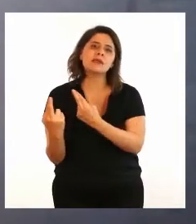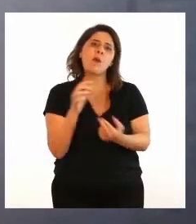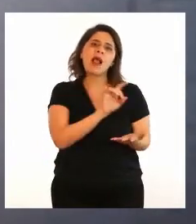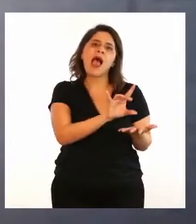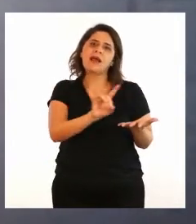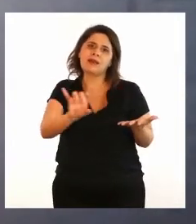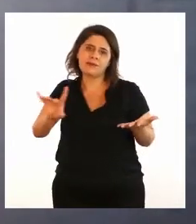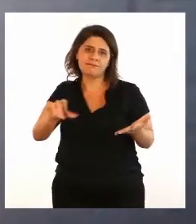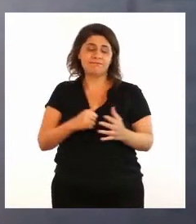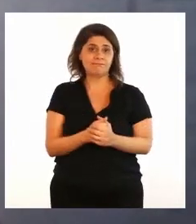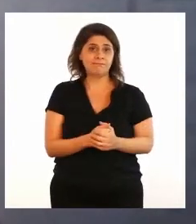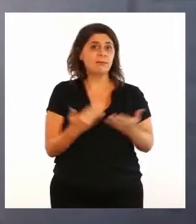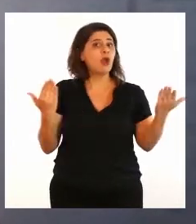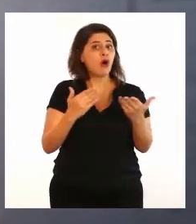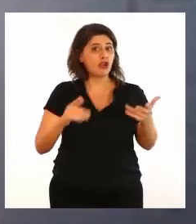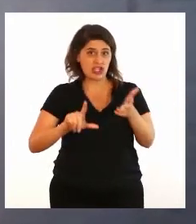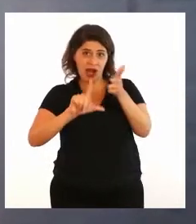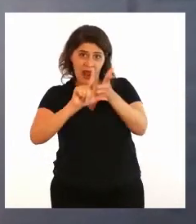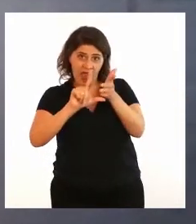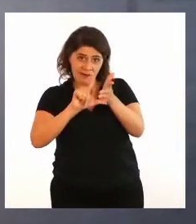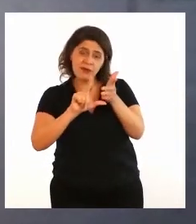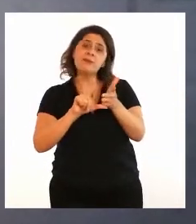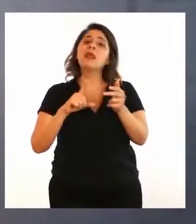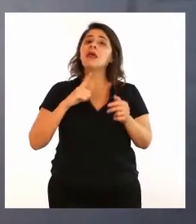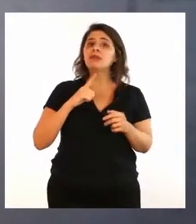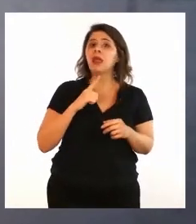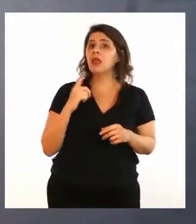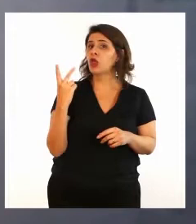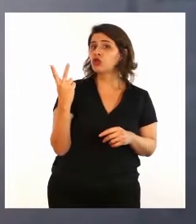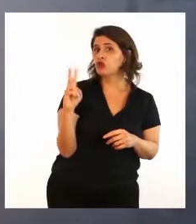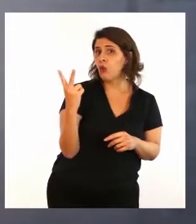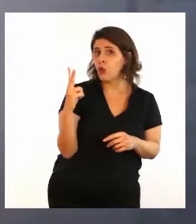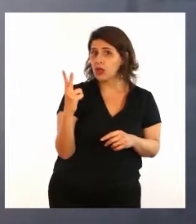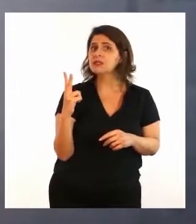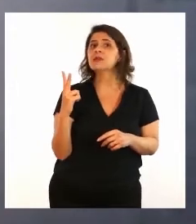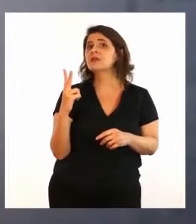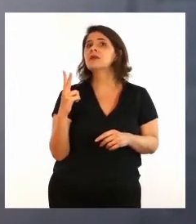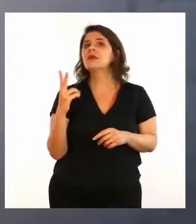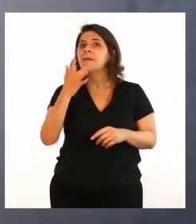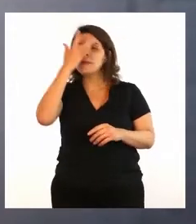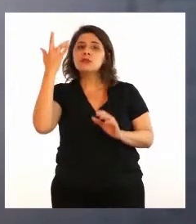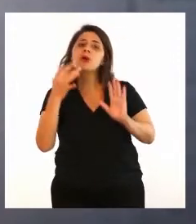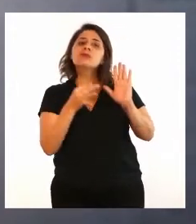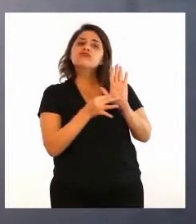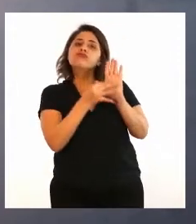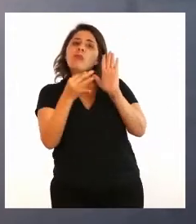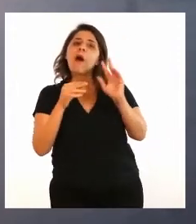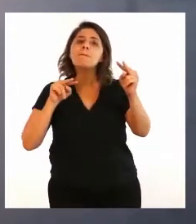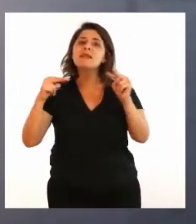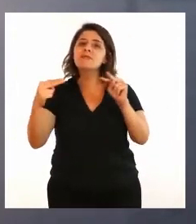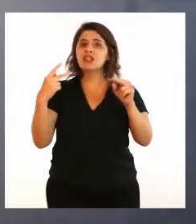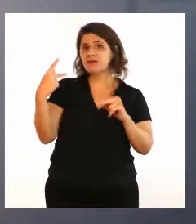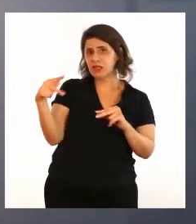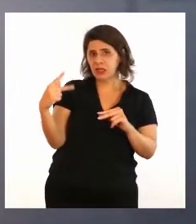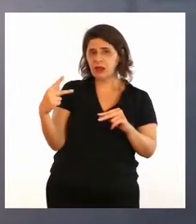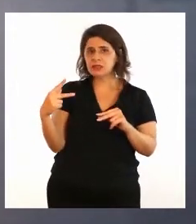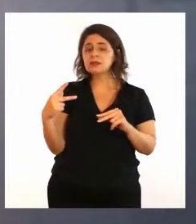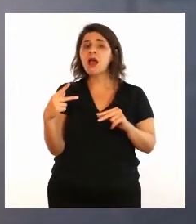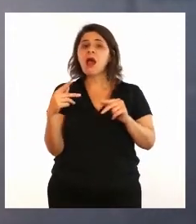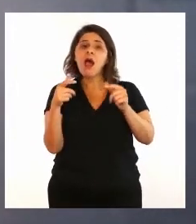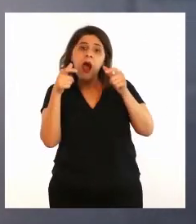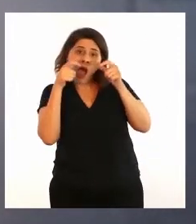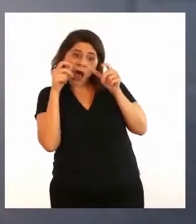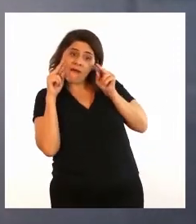nós vamos ouvir duas das vozes que se reuniram em torno do Bendegó. Mas antes de chamar